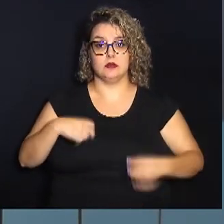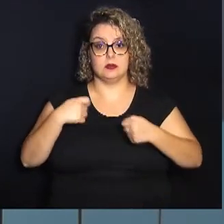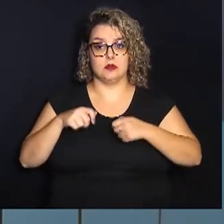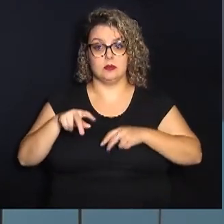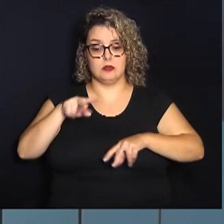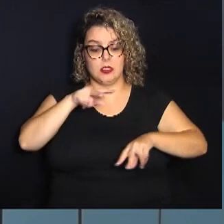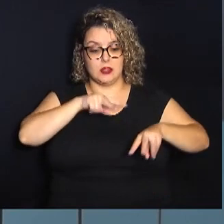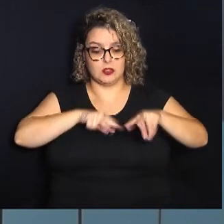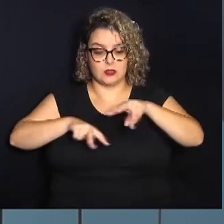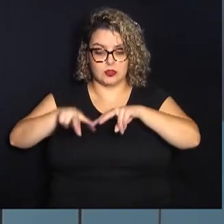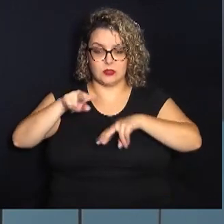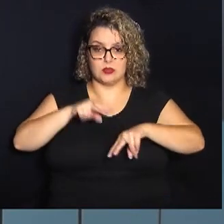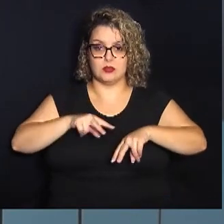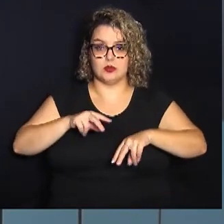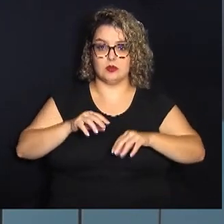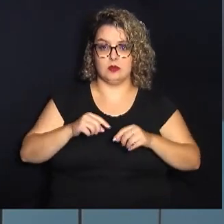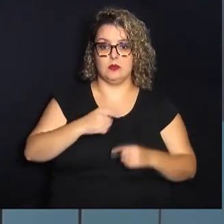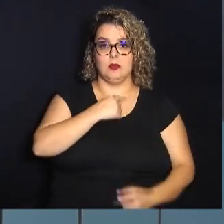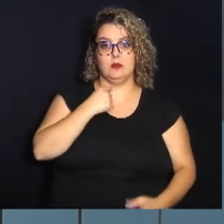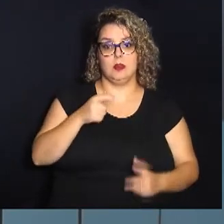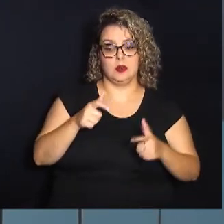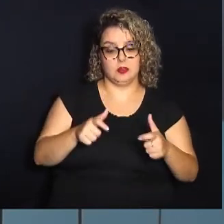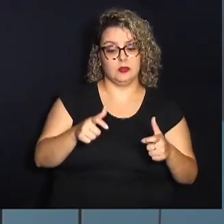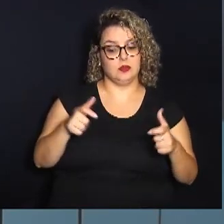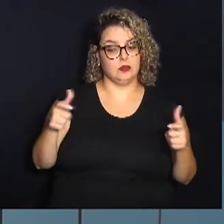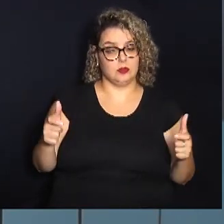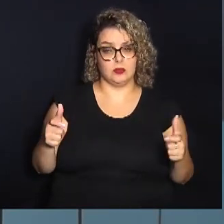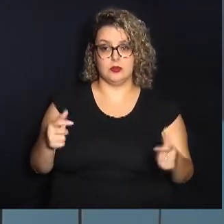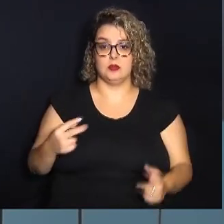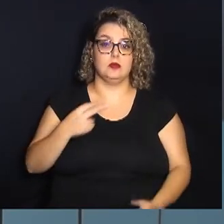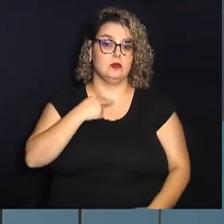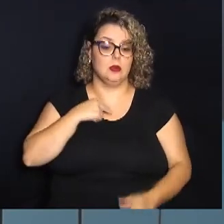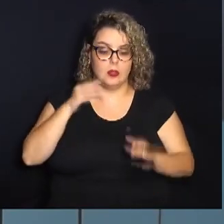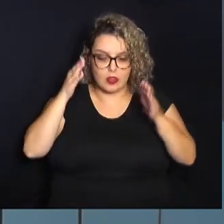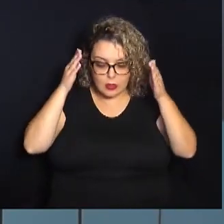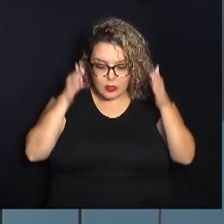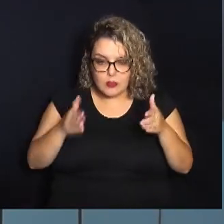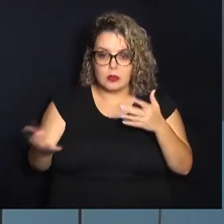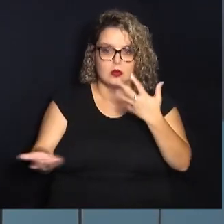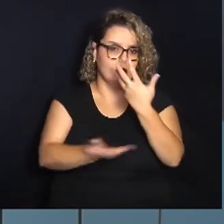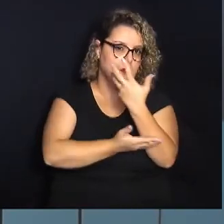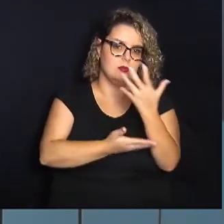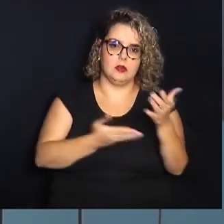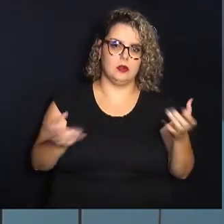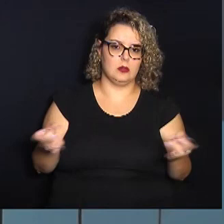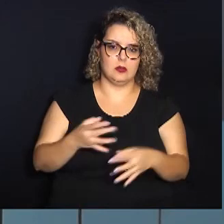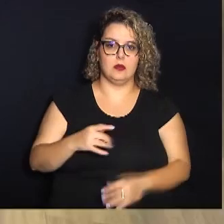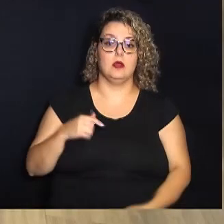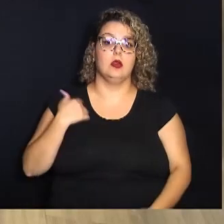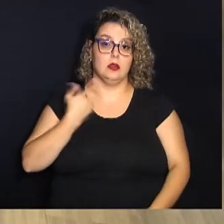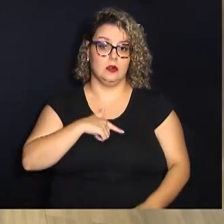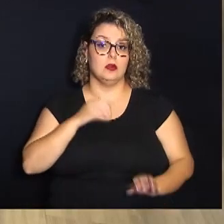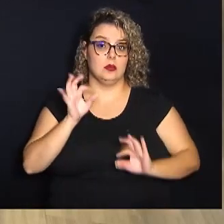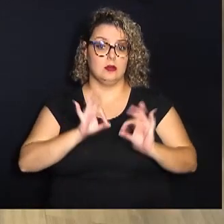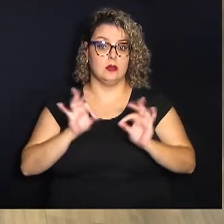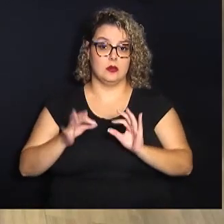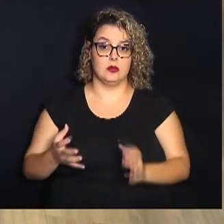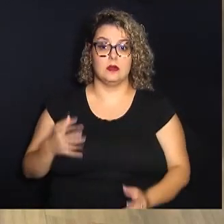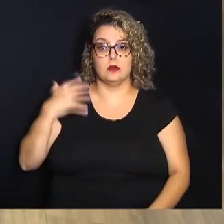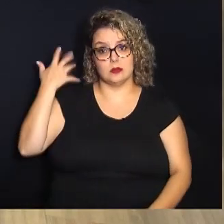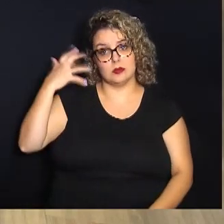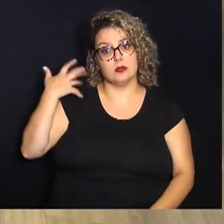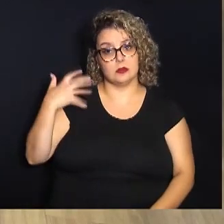para médio e longo prazo. Não dá para olhar só agora, vou cortar, acabou. Nós podemos nos preparar, Guida,